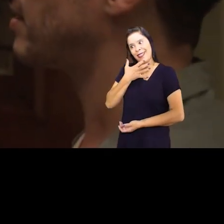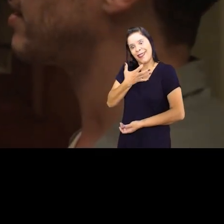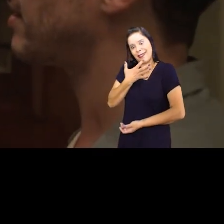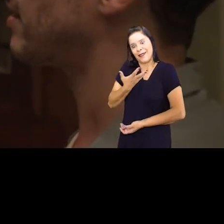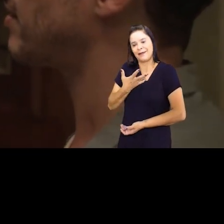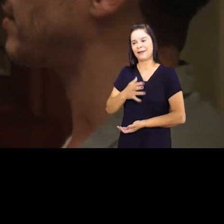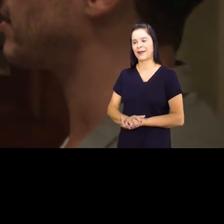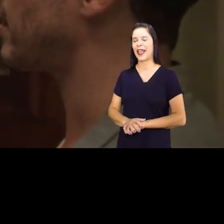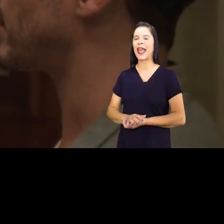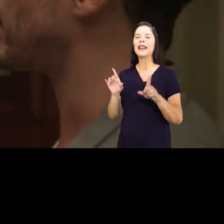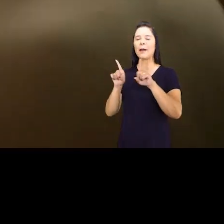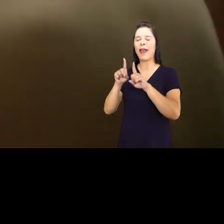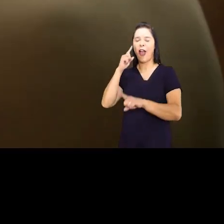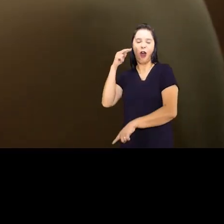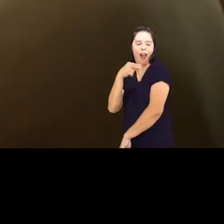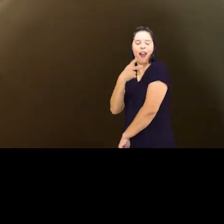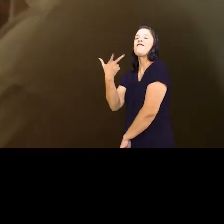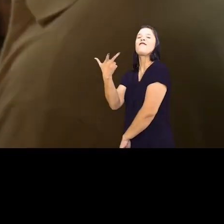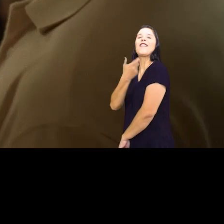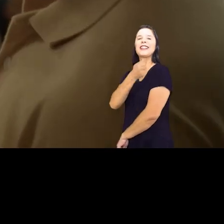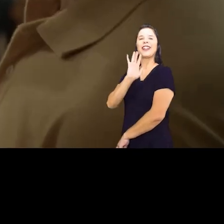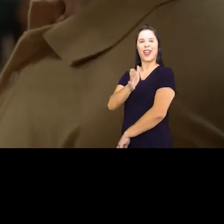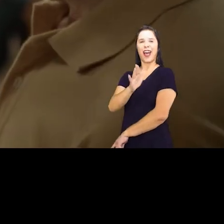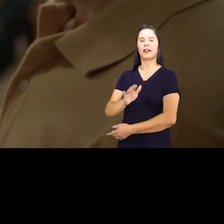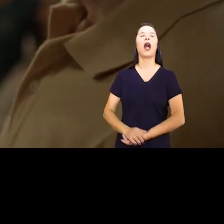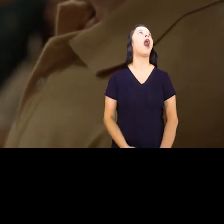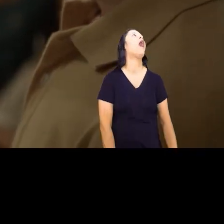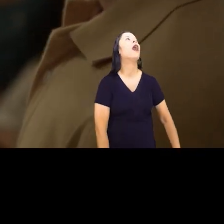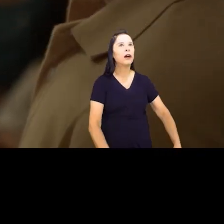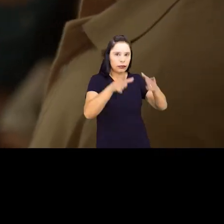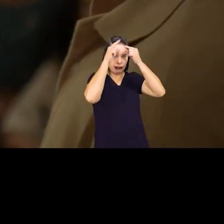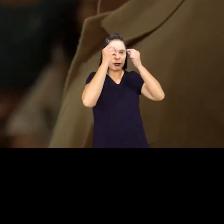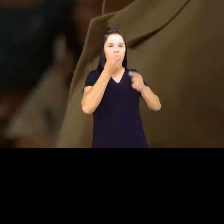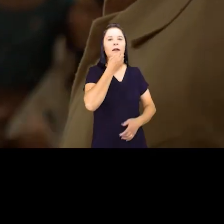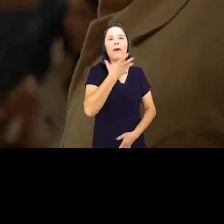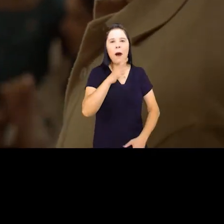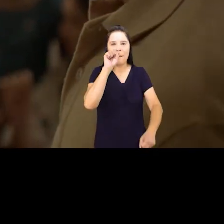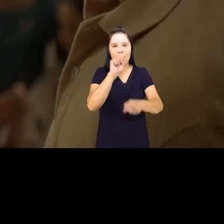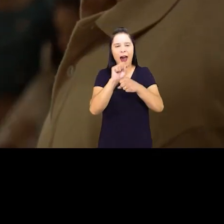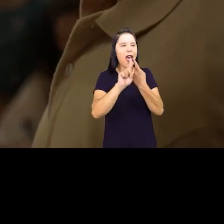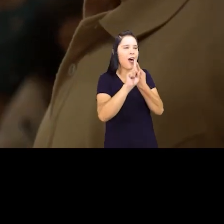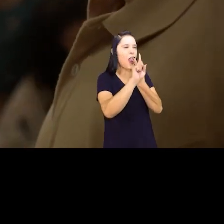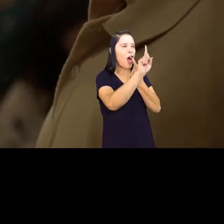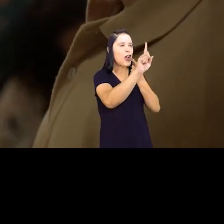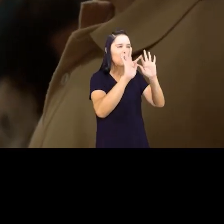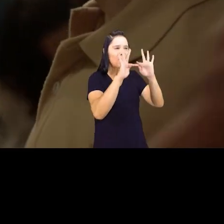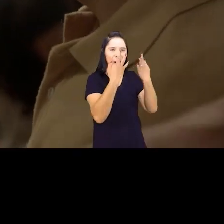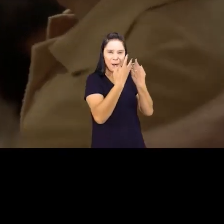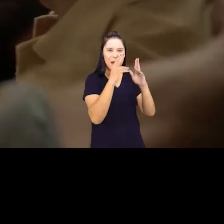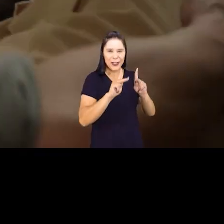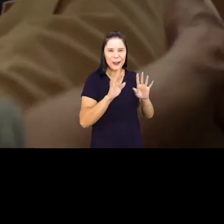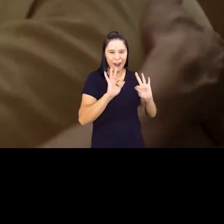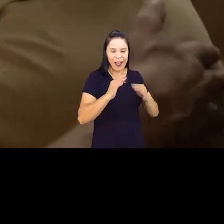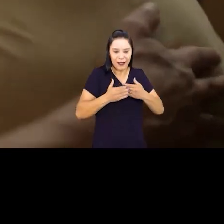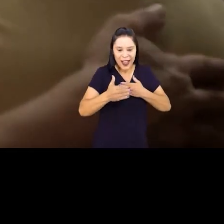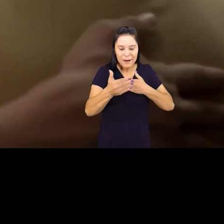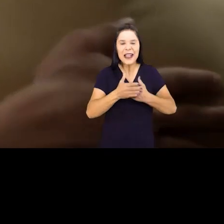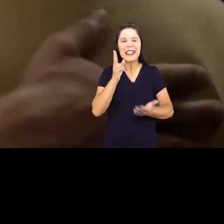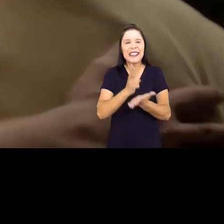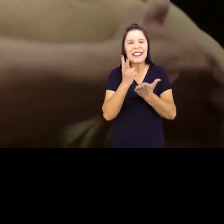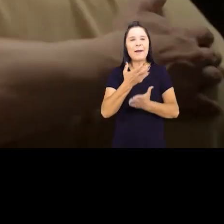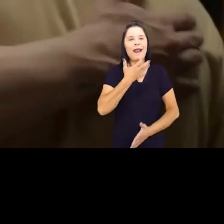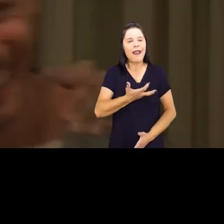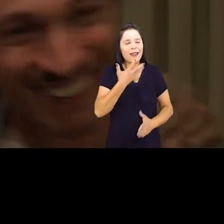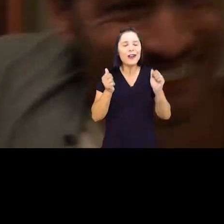Natal. E ó, eu vacinei. Ah, que bom. Chega de perder gente na família, né? Chega. Daqui pra frente, só